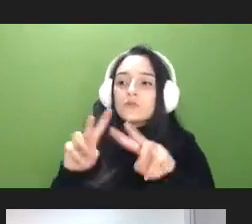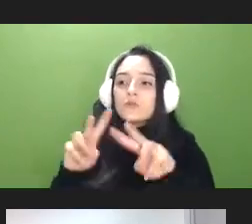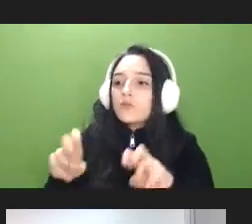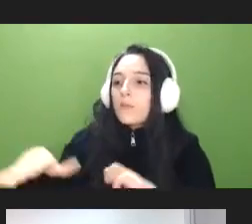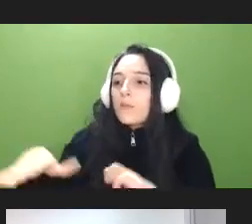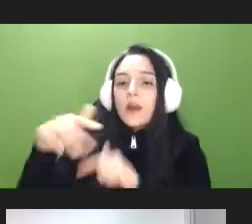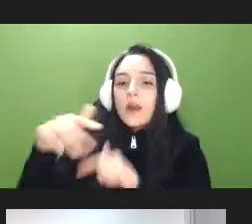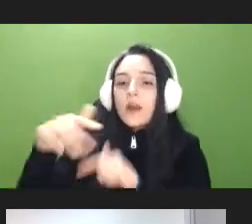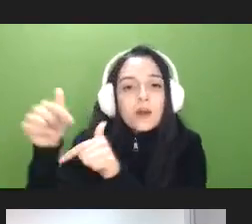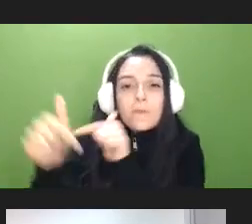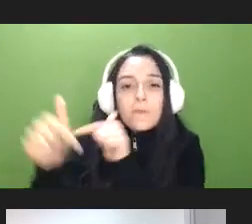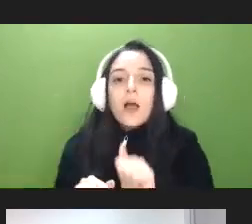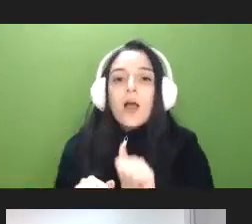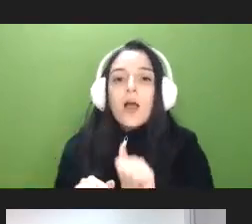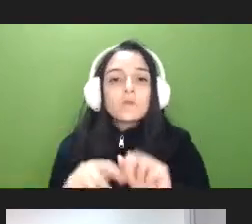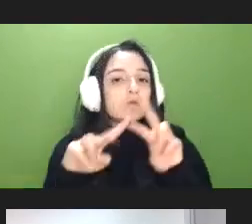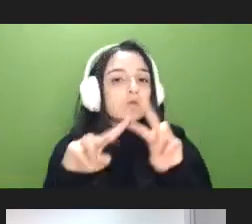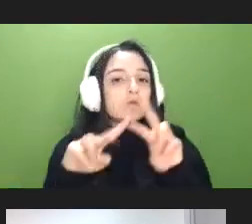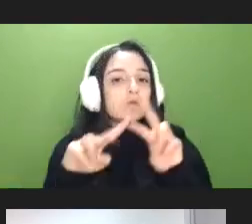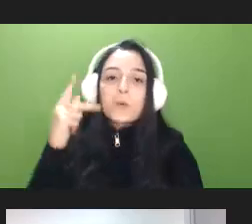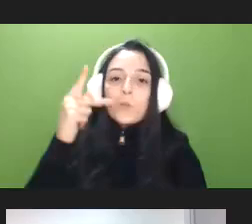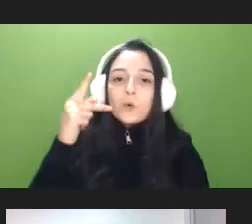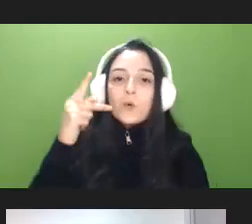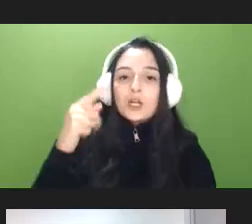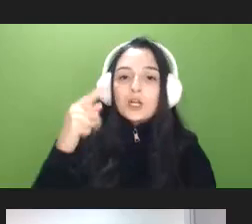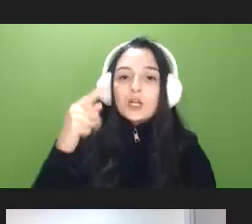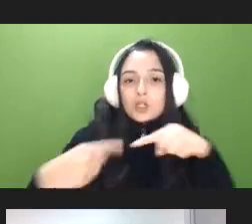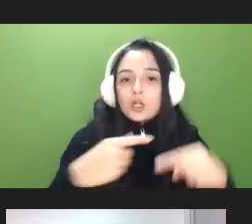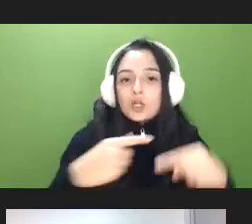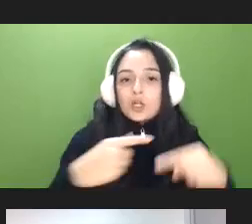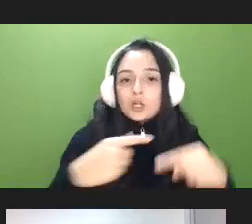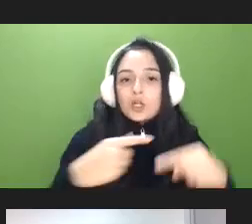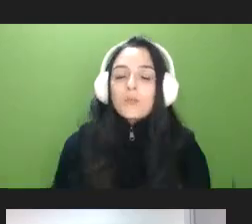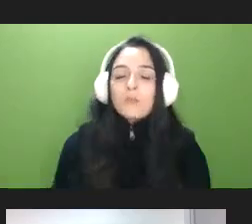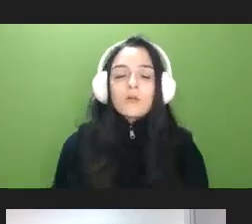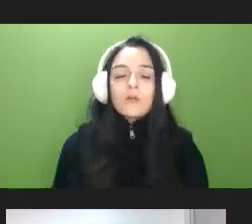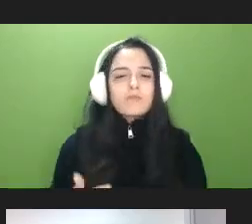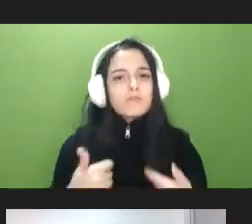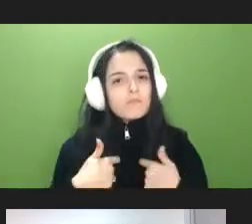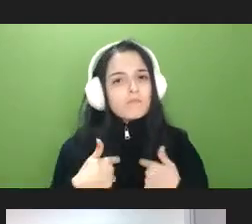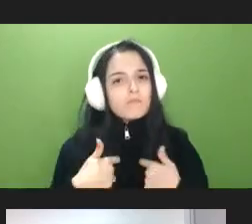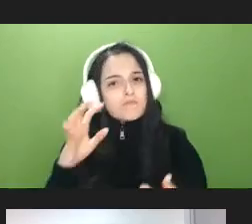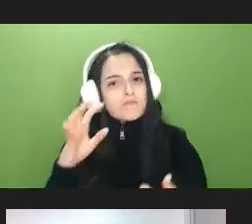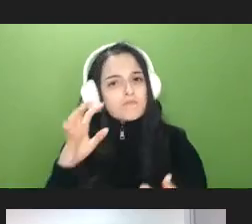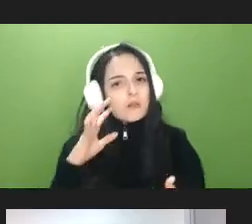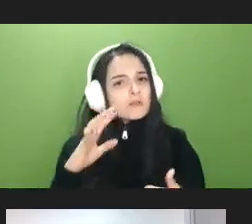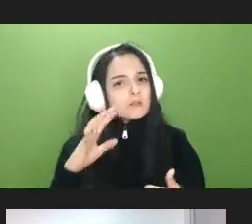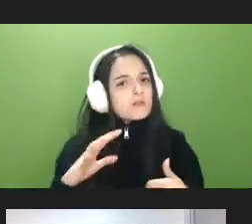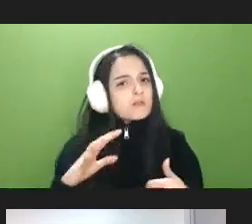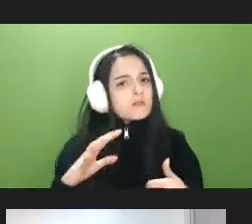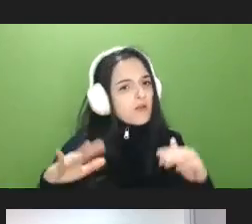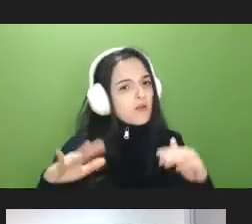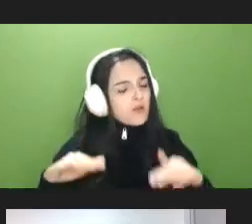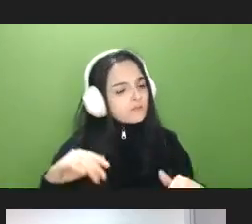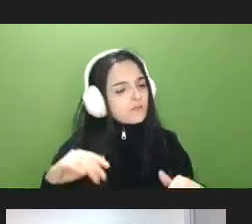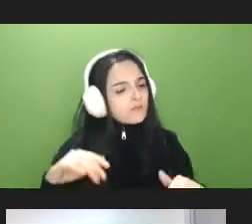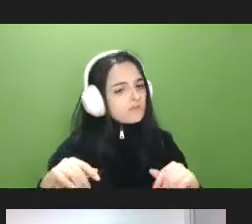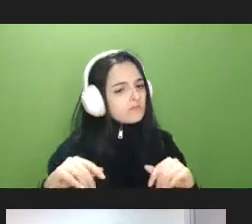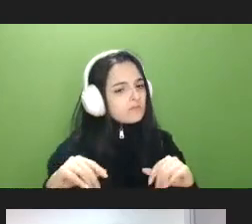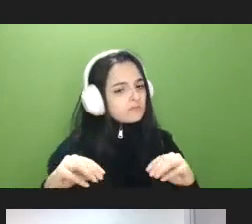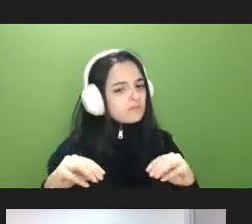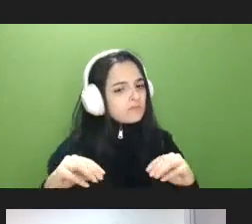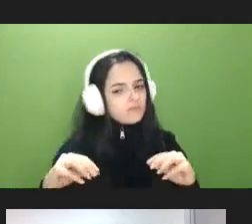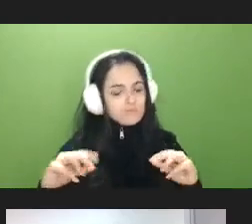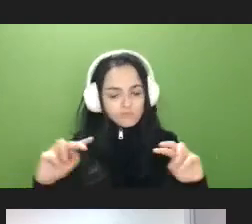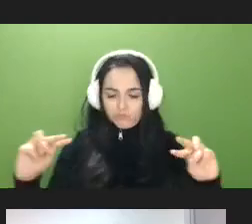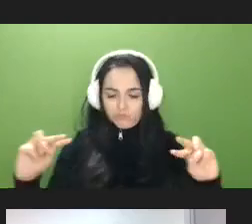começou a aparecer para mim quando eu comecei a pensar que talvez fosse uma possibilidade. Eu comecei a me haver com isso, né? Não só